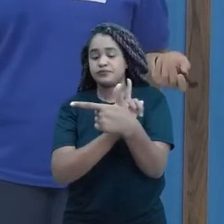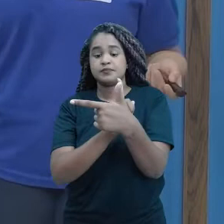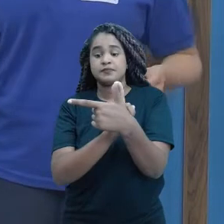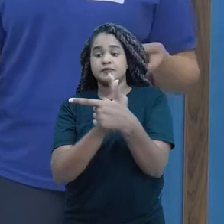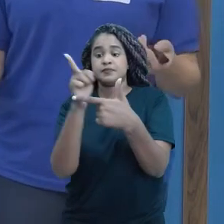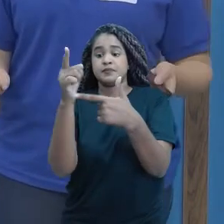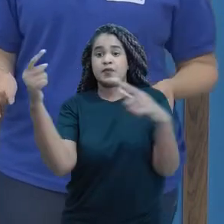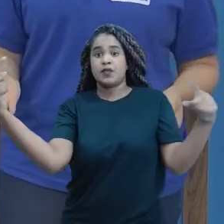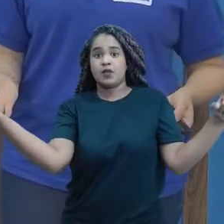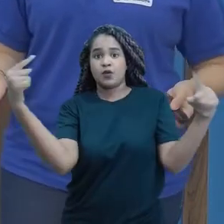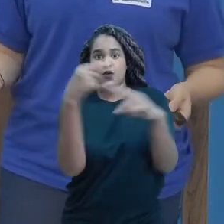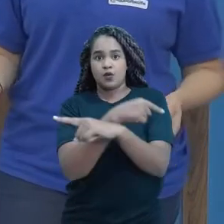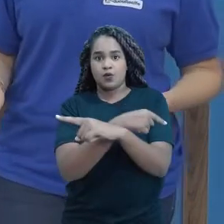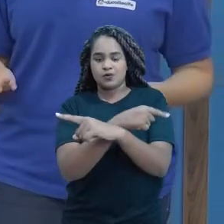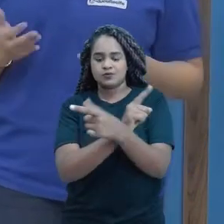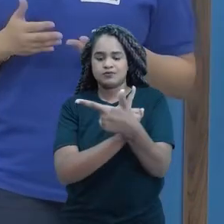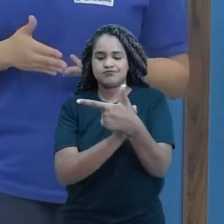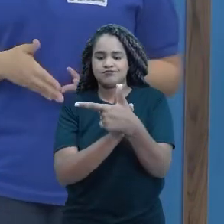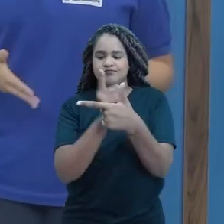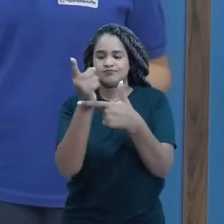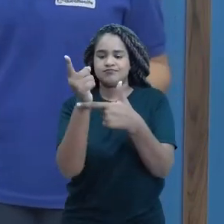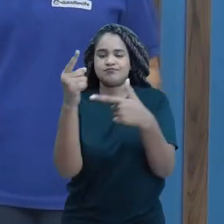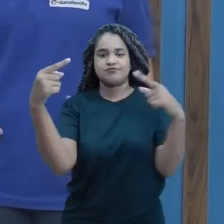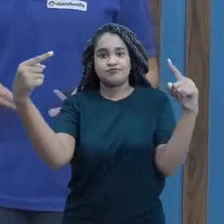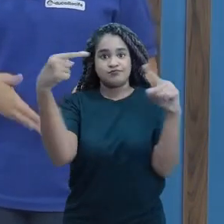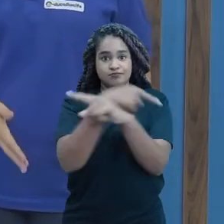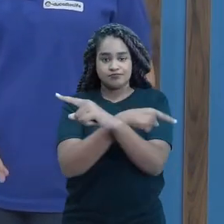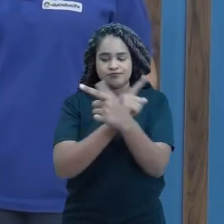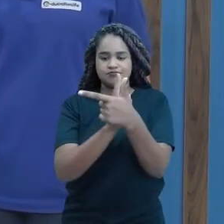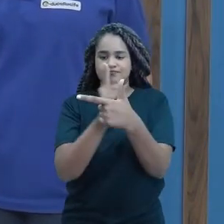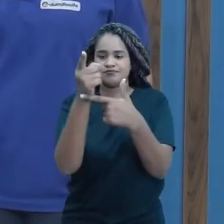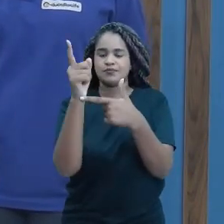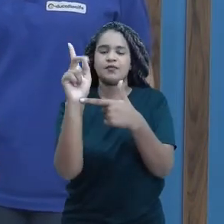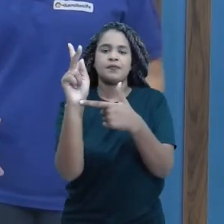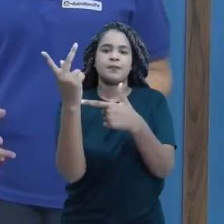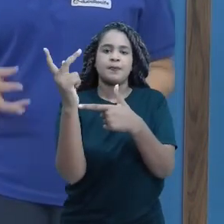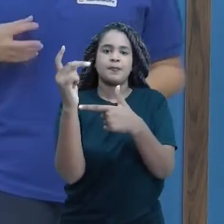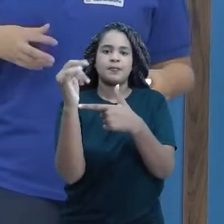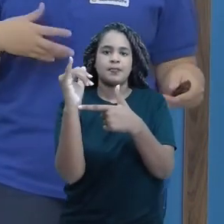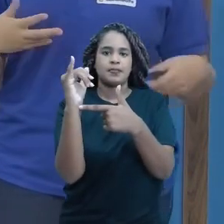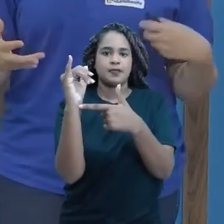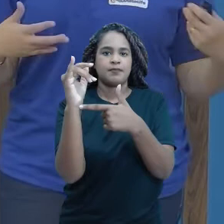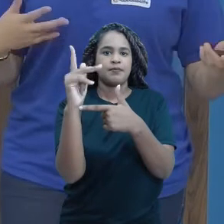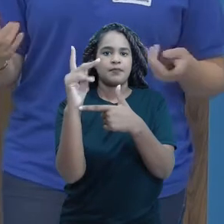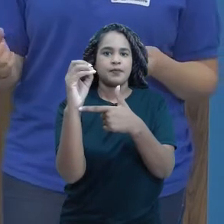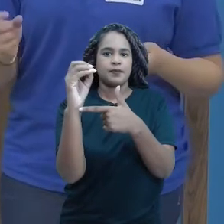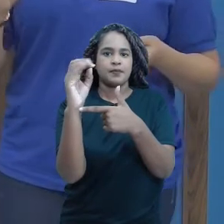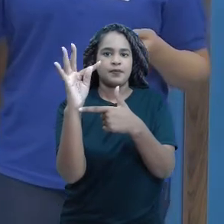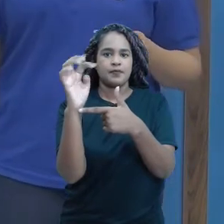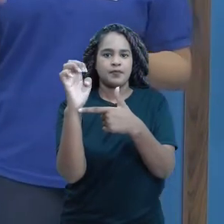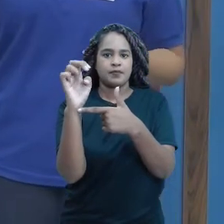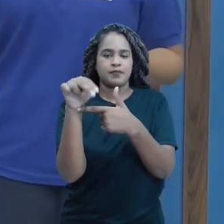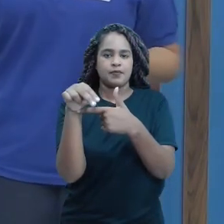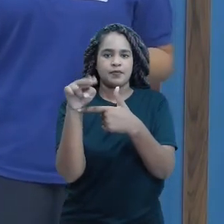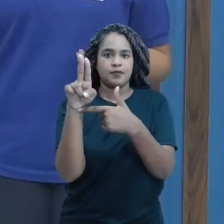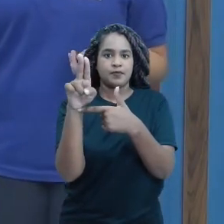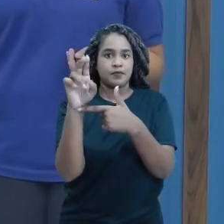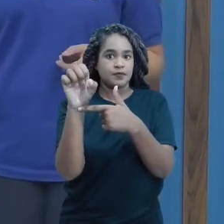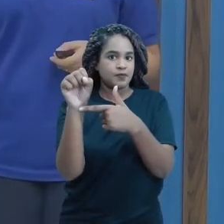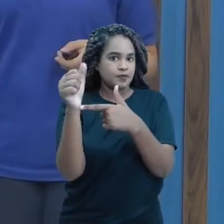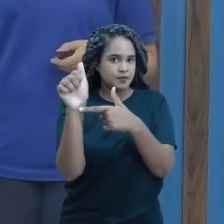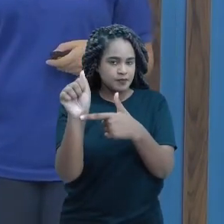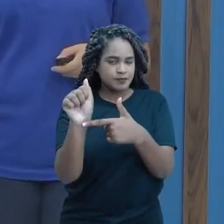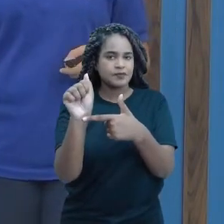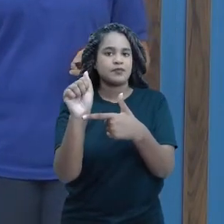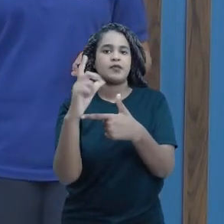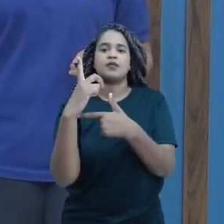ser o único lado que vai sobrar aí no triângulo, ao ângulo de 90 graus, sendo a nossa hipotenusa, tá certo? Então já começa a perceber várias informações